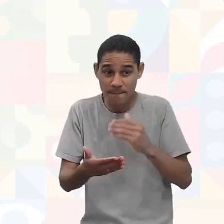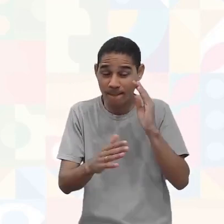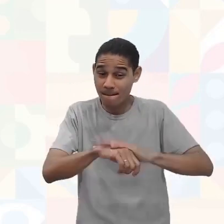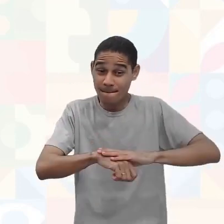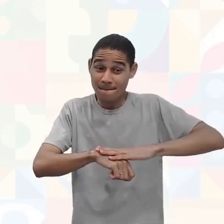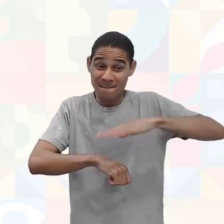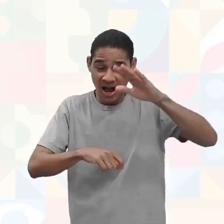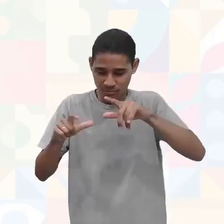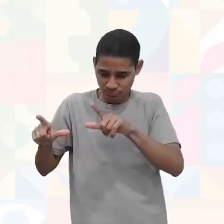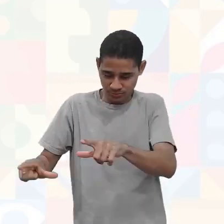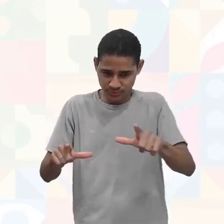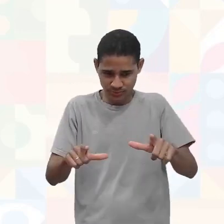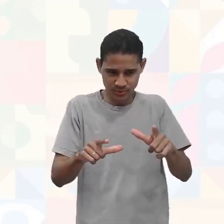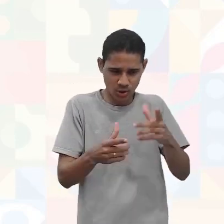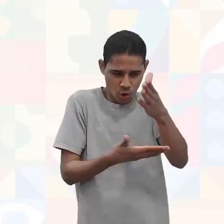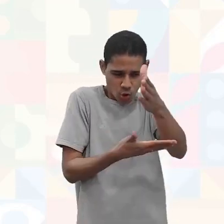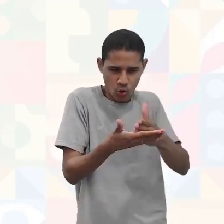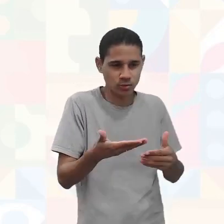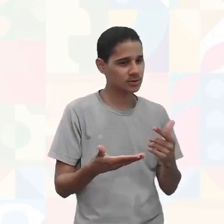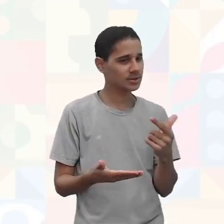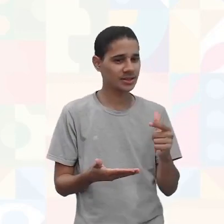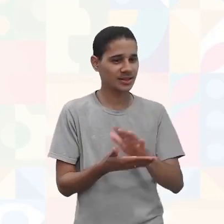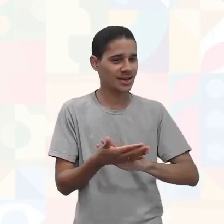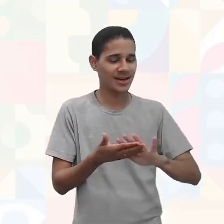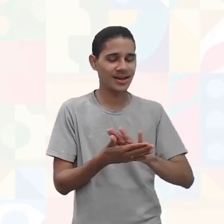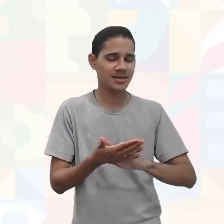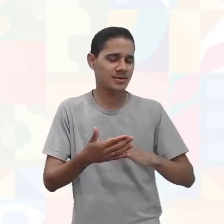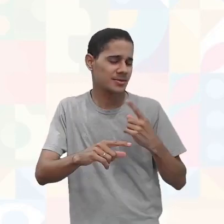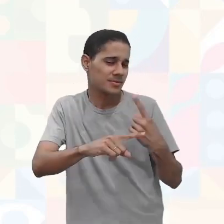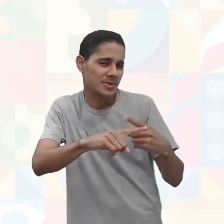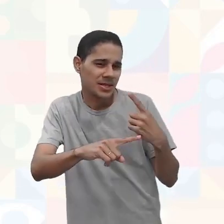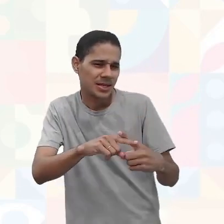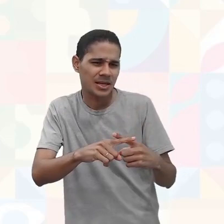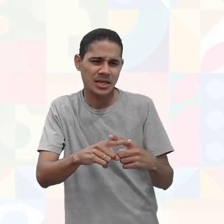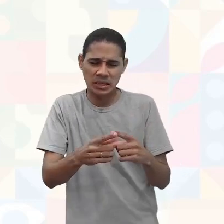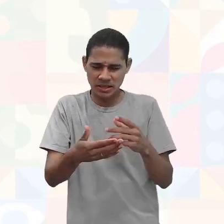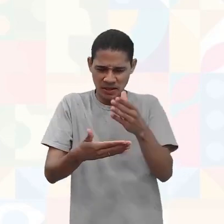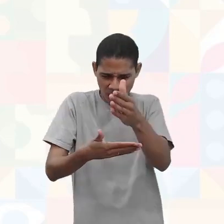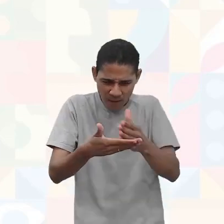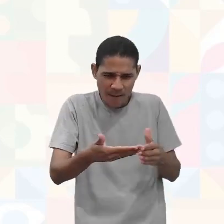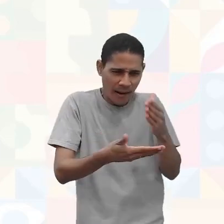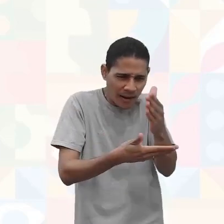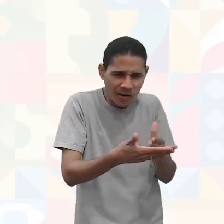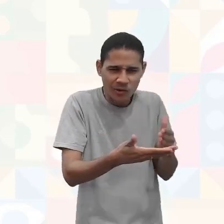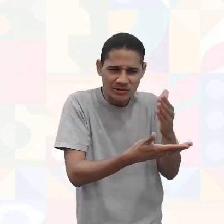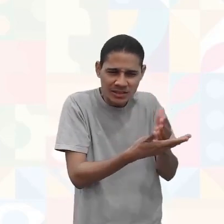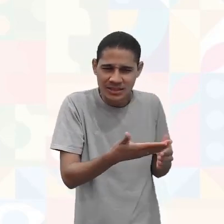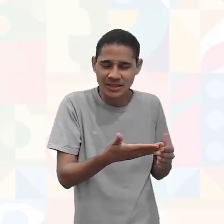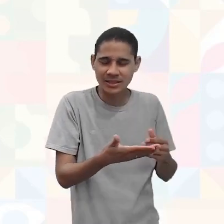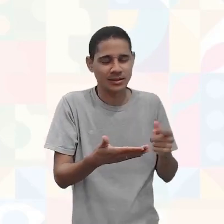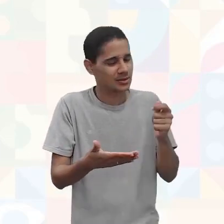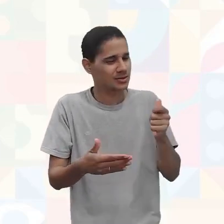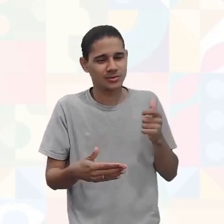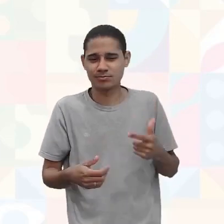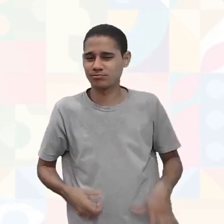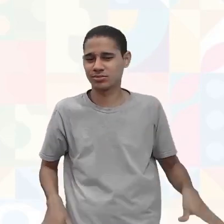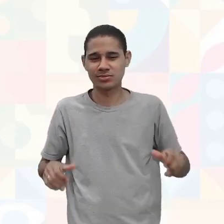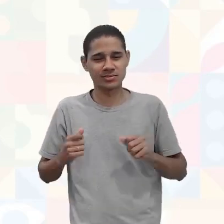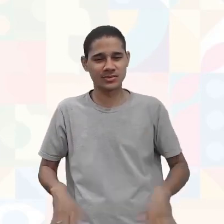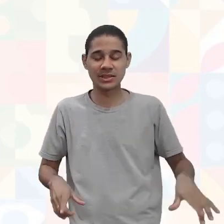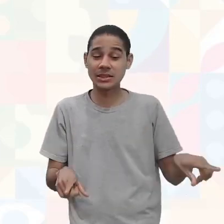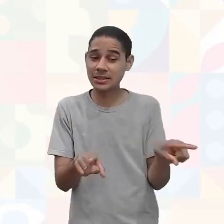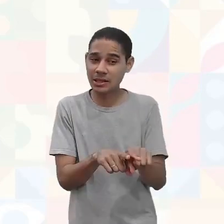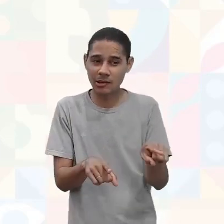desse ambiente. Por quê? A gente precisa estar evitando recortes. Recortes é gastar dinheiro e recortes